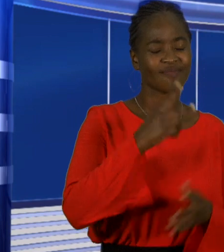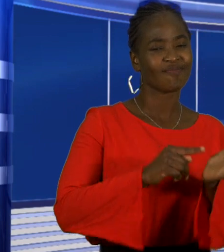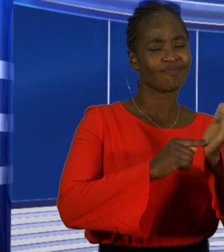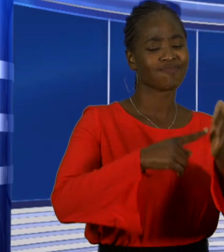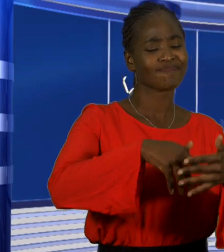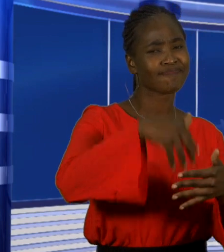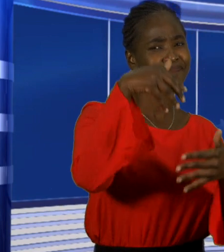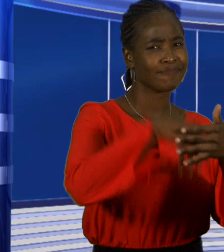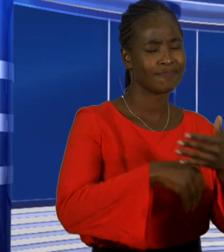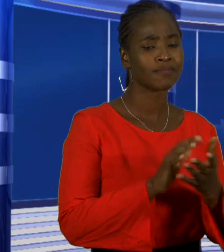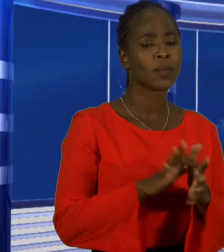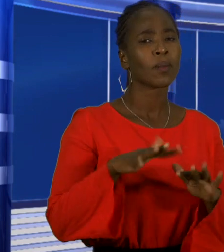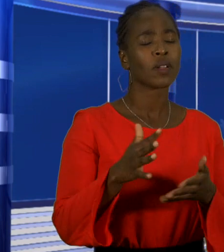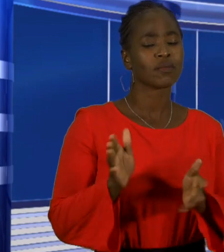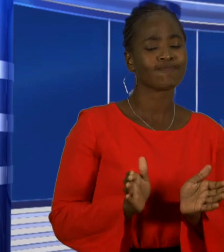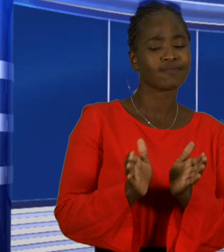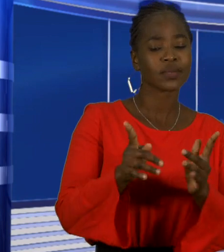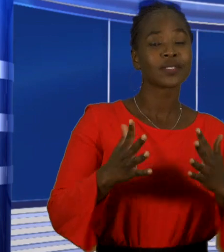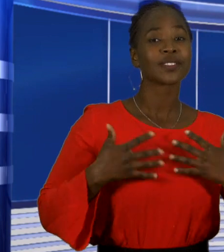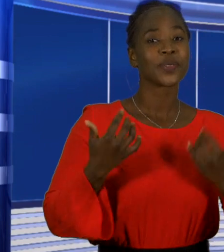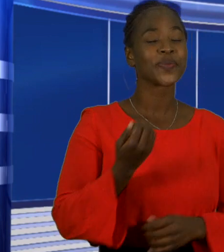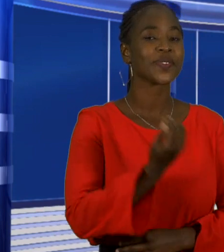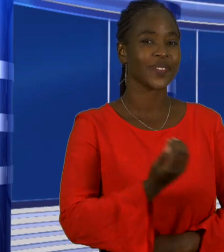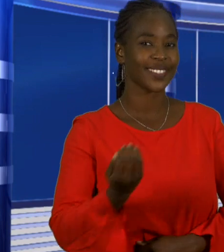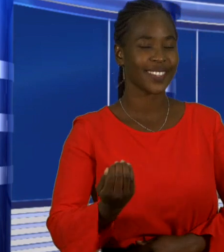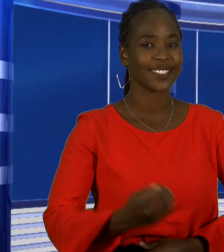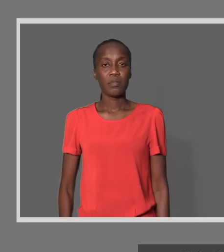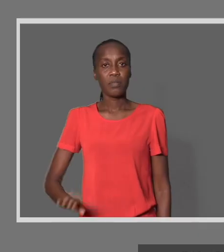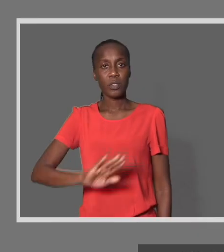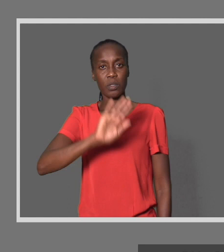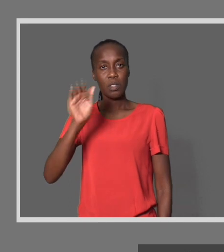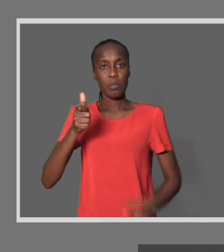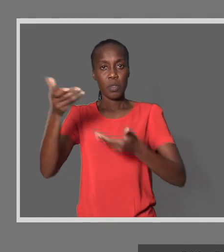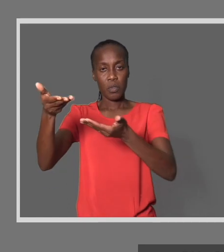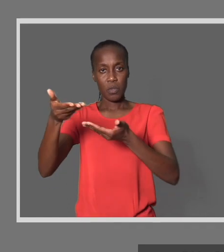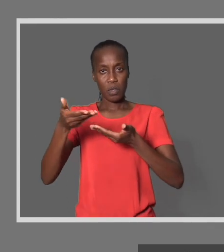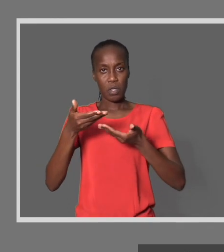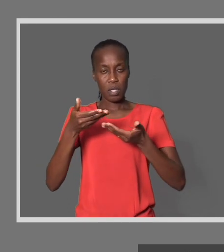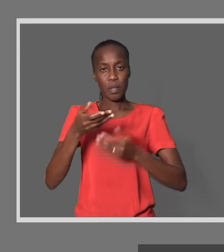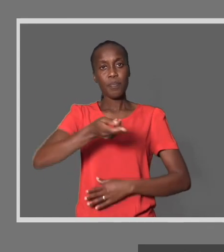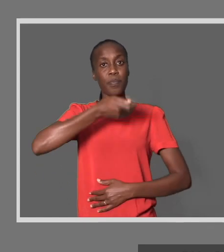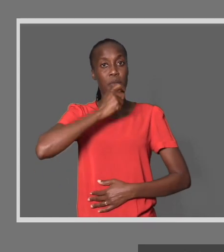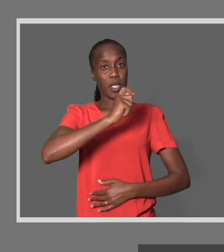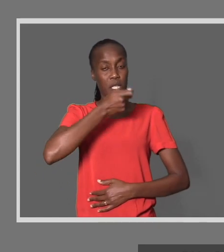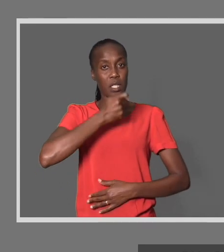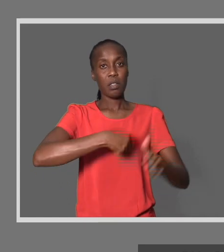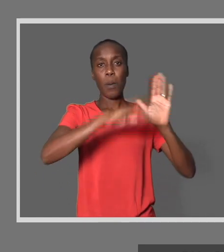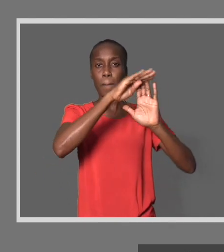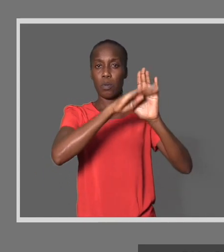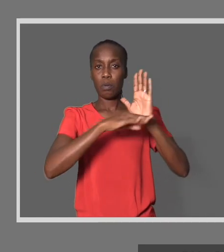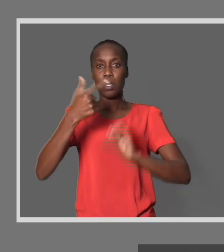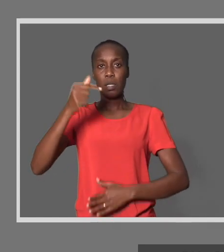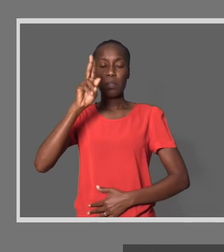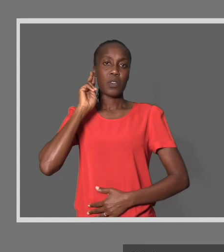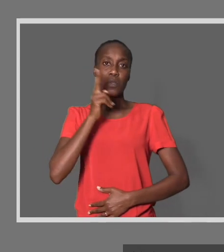Veja a peça e ajude a proteger a saúde das crianças. Olá, sejam bem-vindos ao espaço de entrevista no programa da